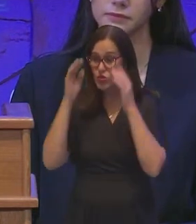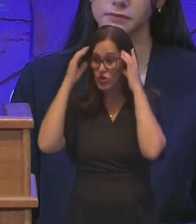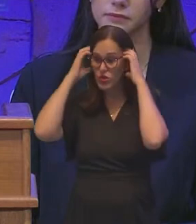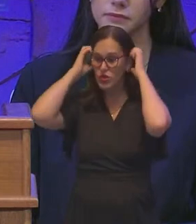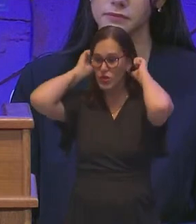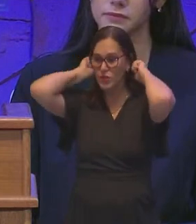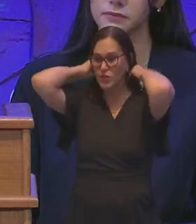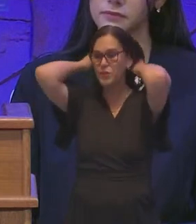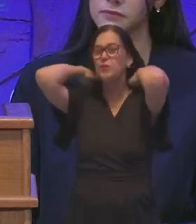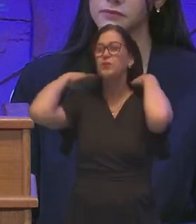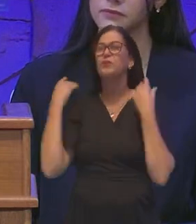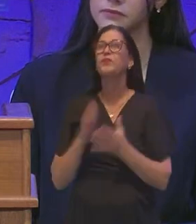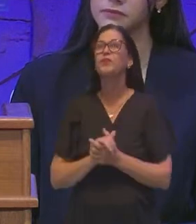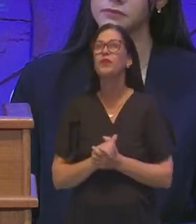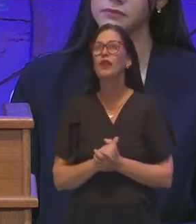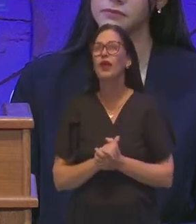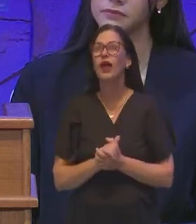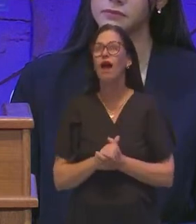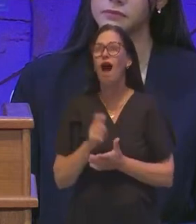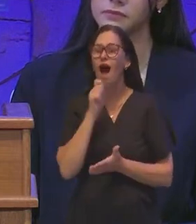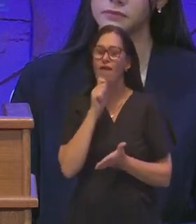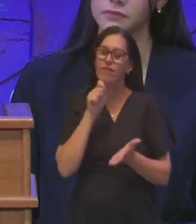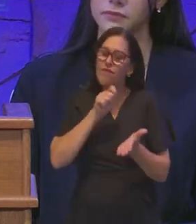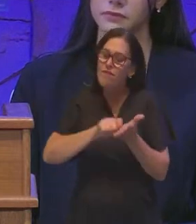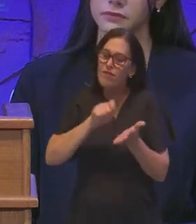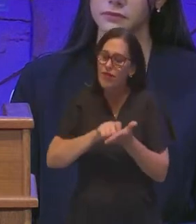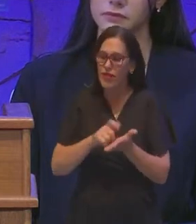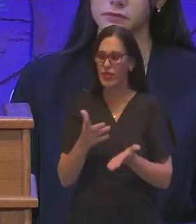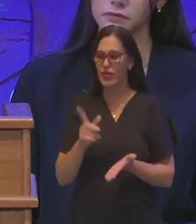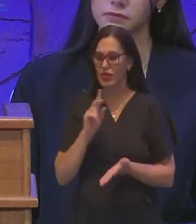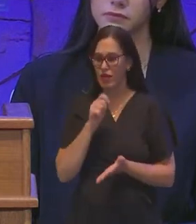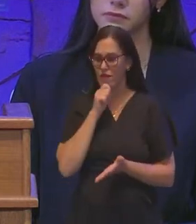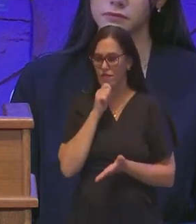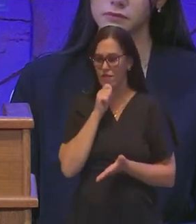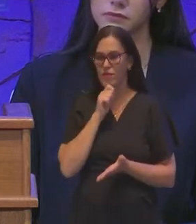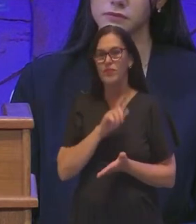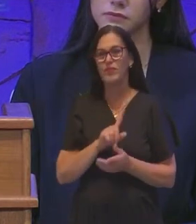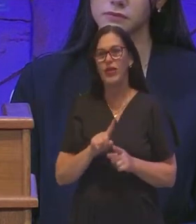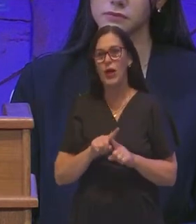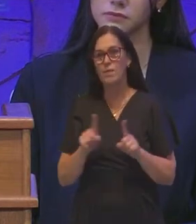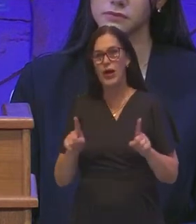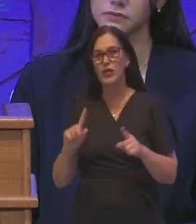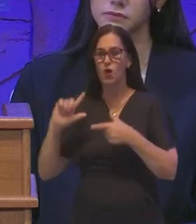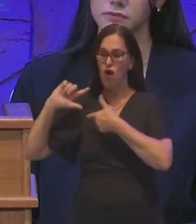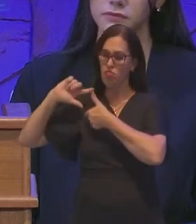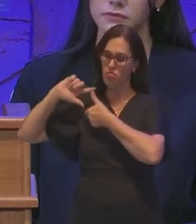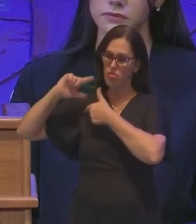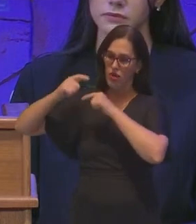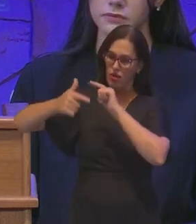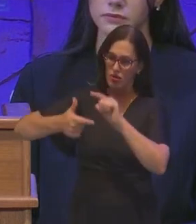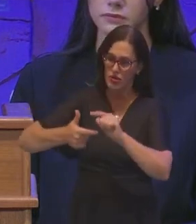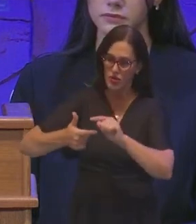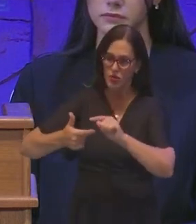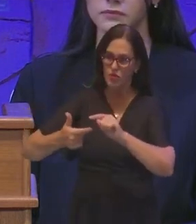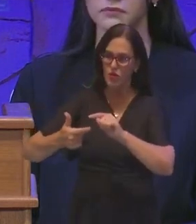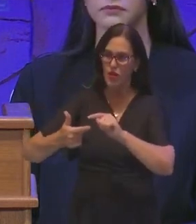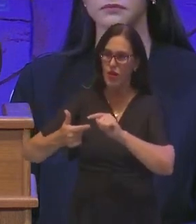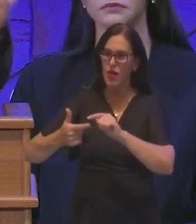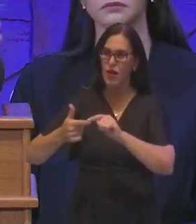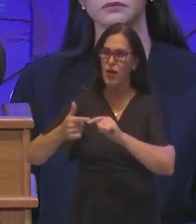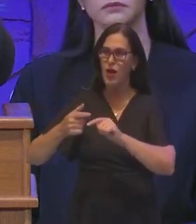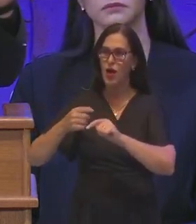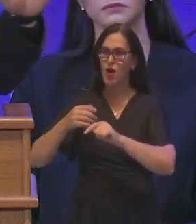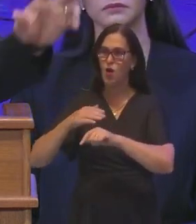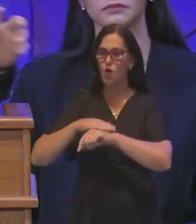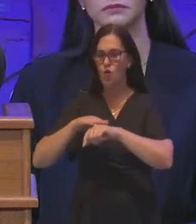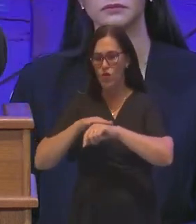forma não escrita, mas uma tradição passada de